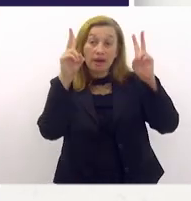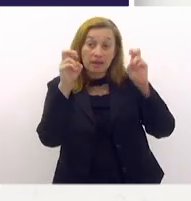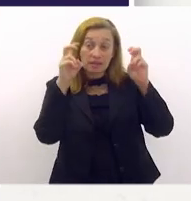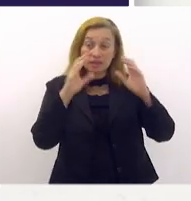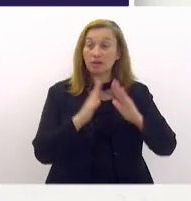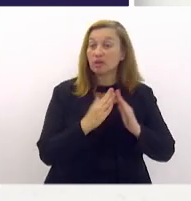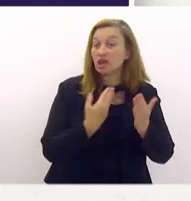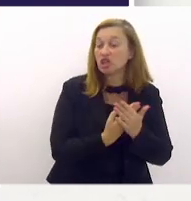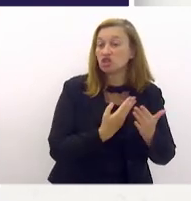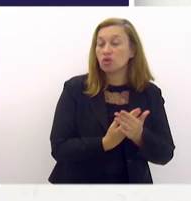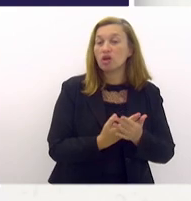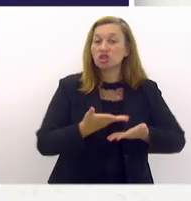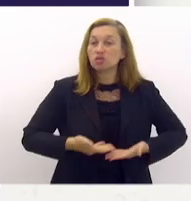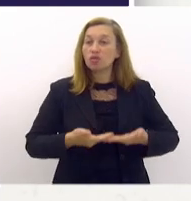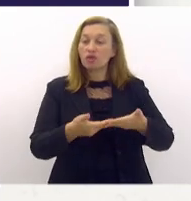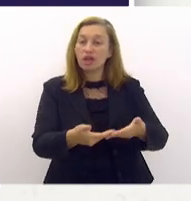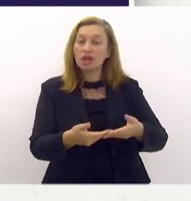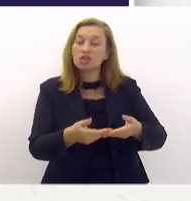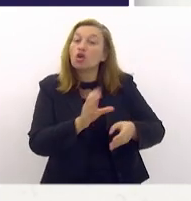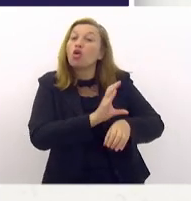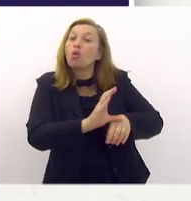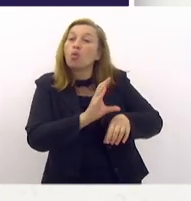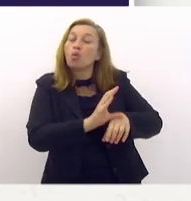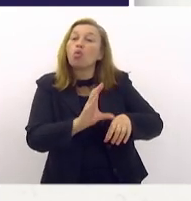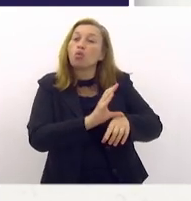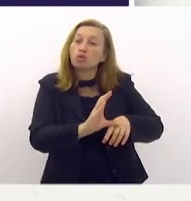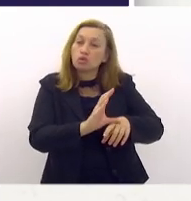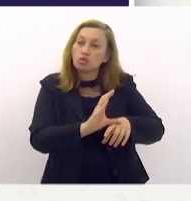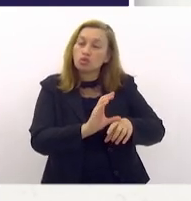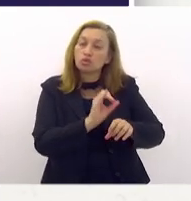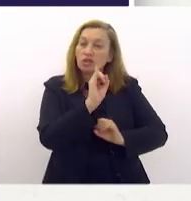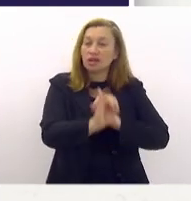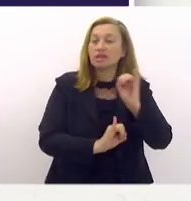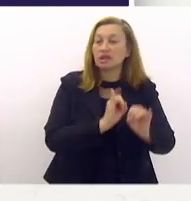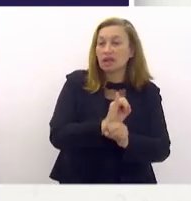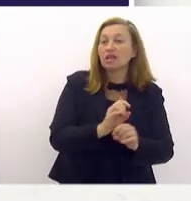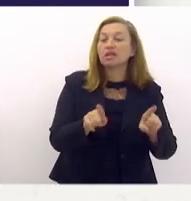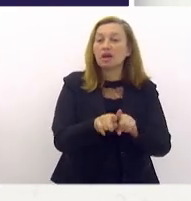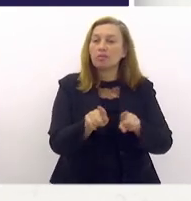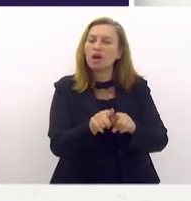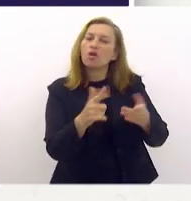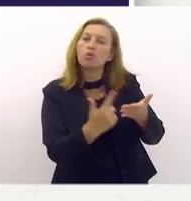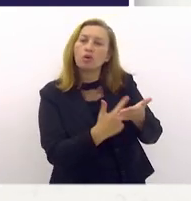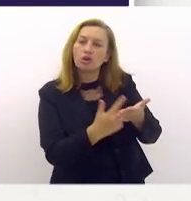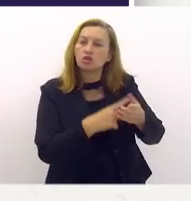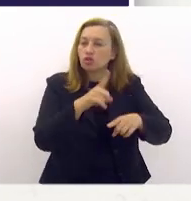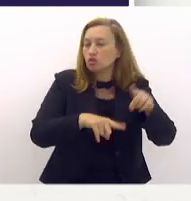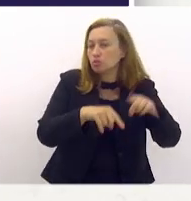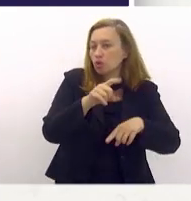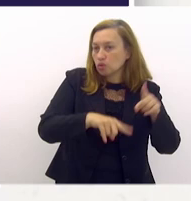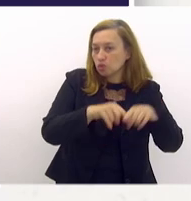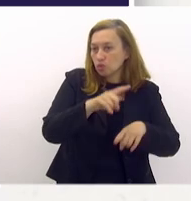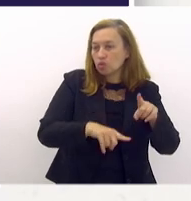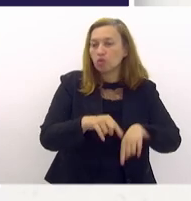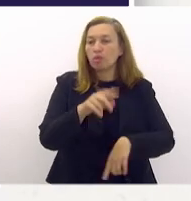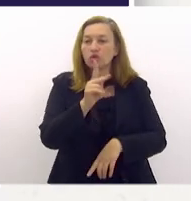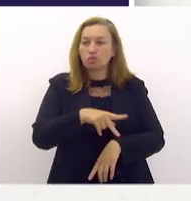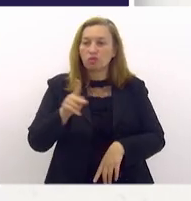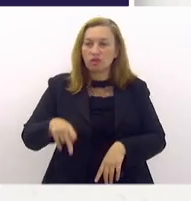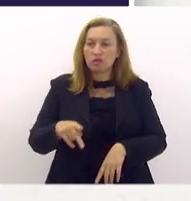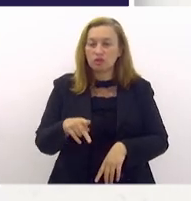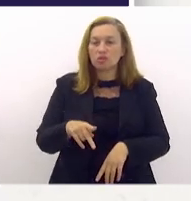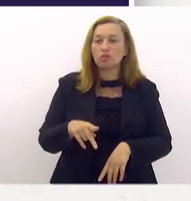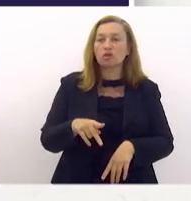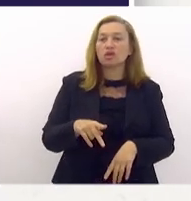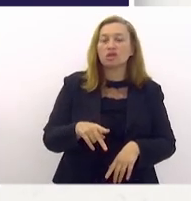curso online, e também um material que é um caderno para orientar os professores a aplicar, e aí a